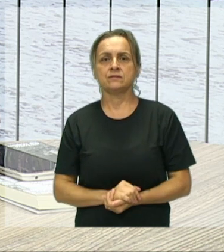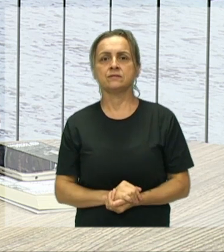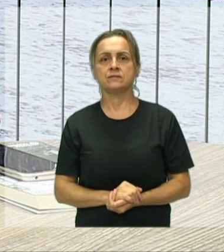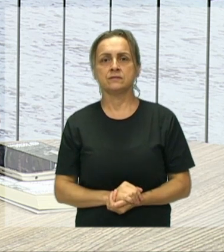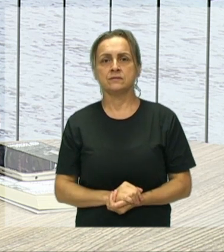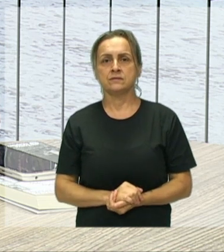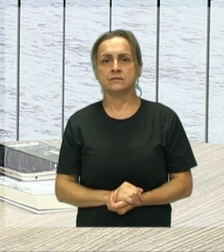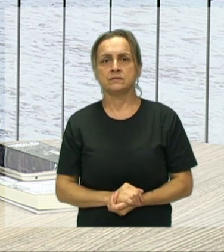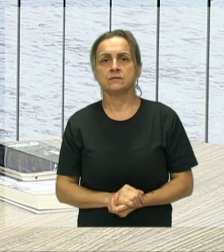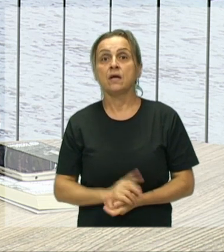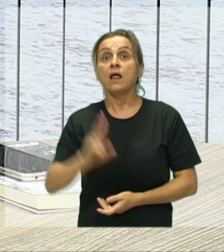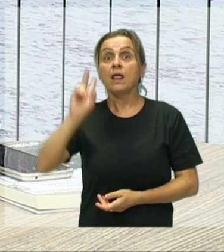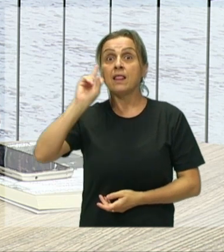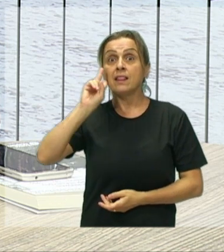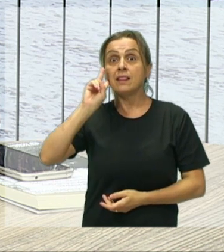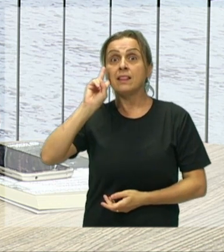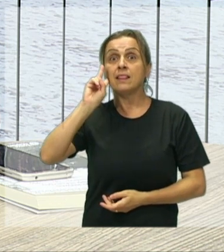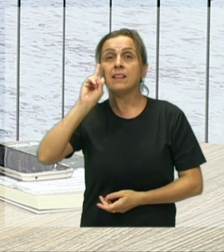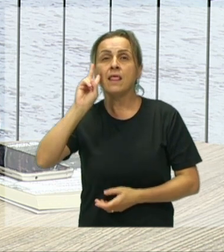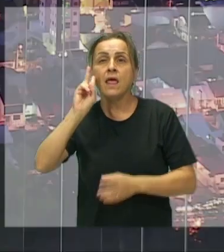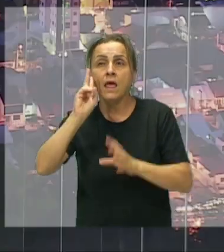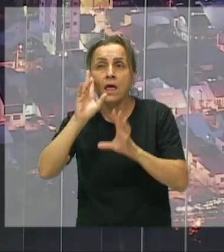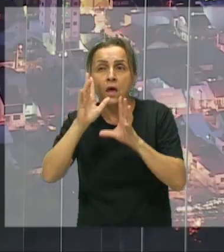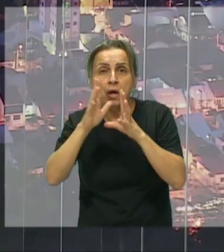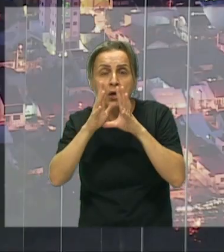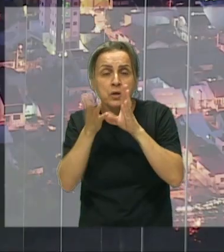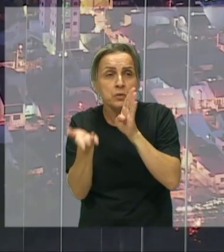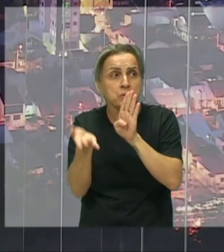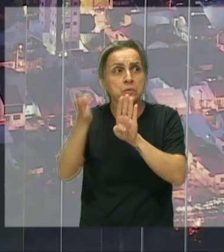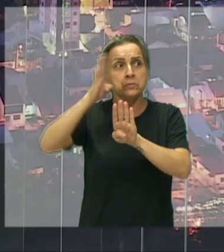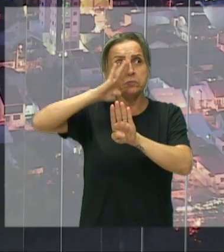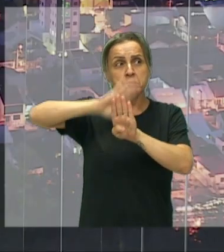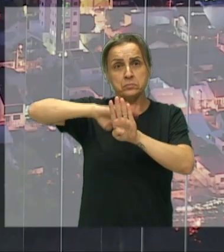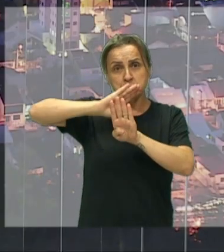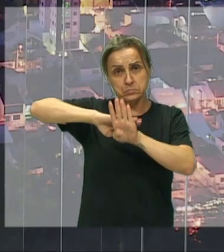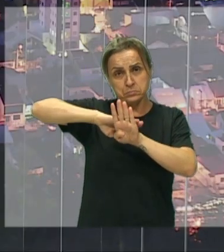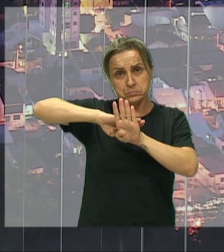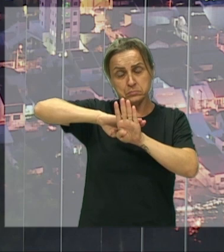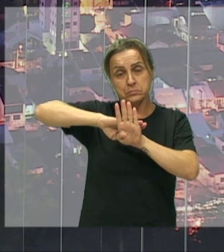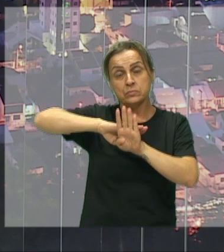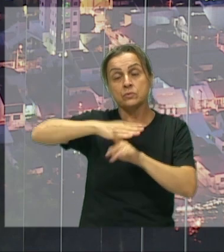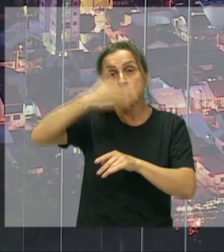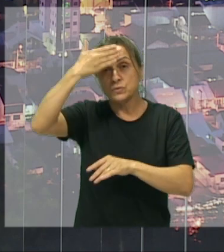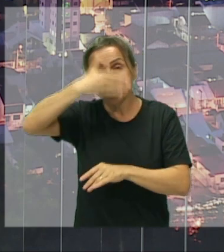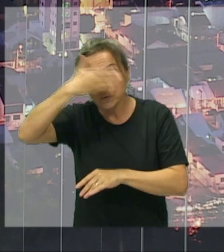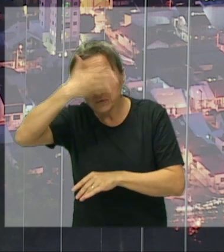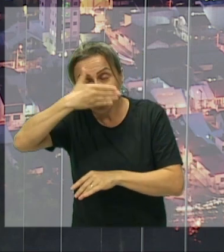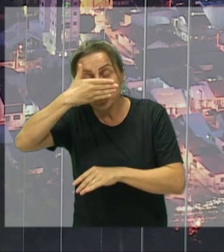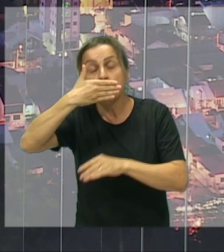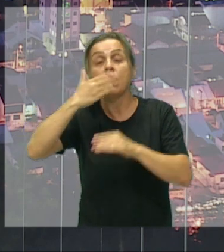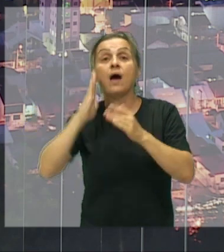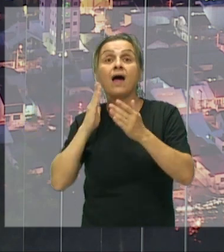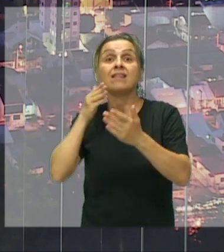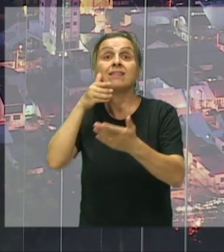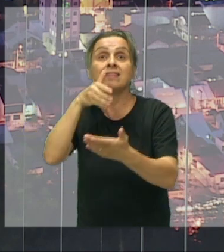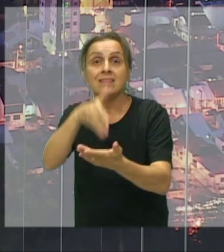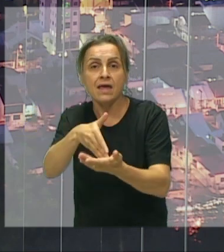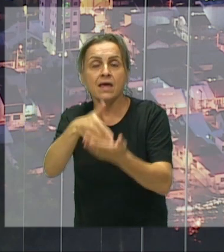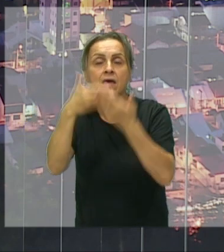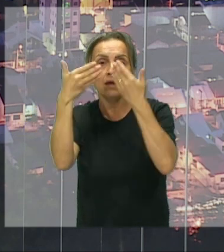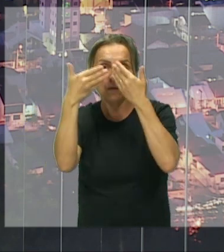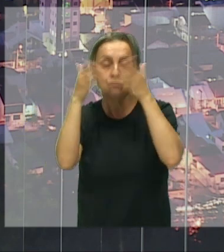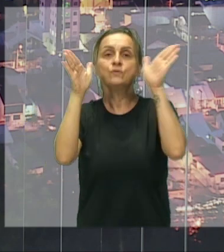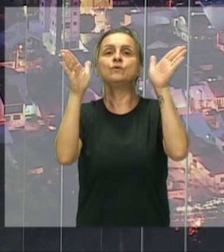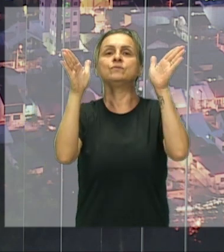à visibilidade. Mais de 150 anos de história. Qual foi... É esse.